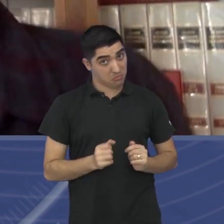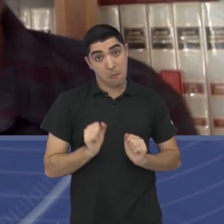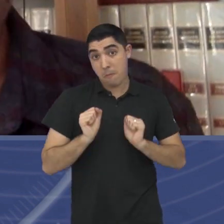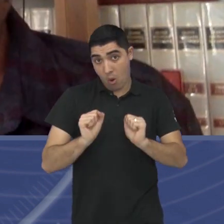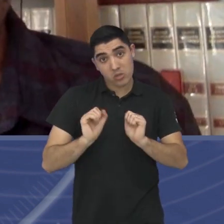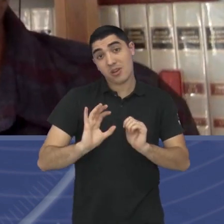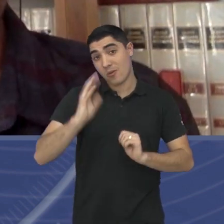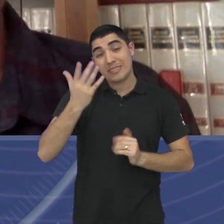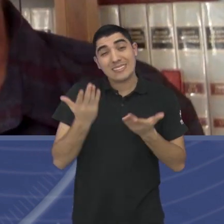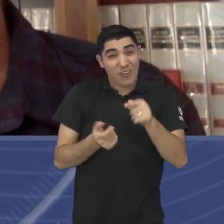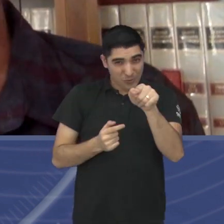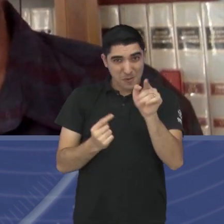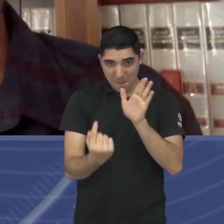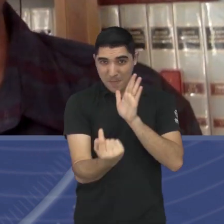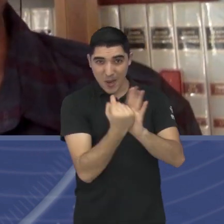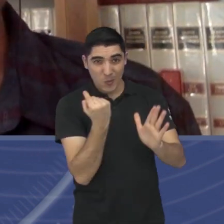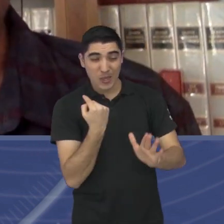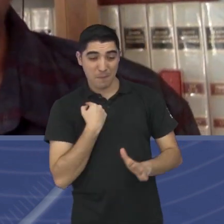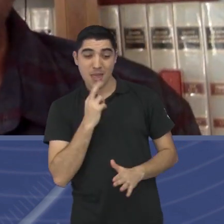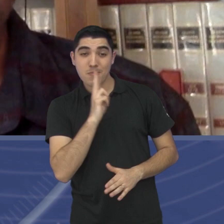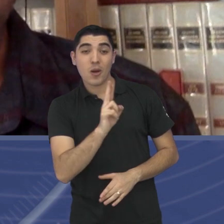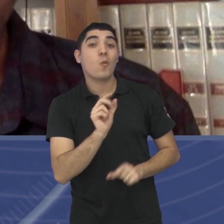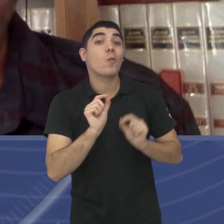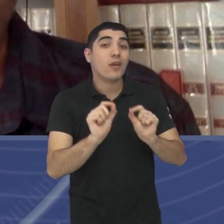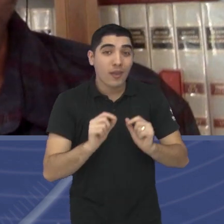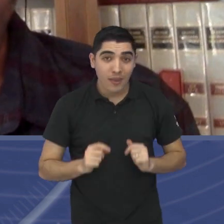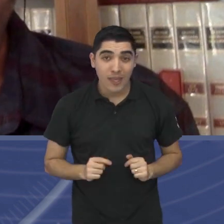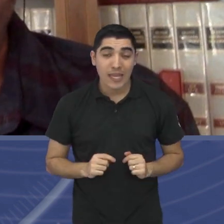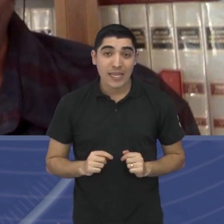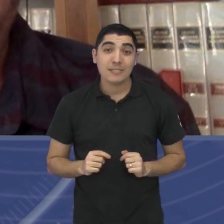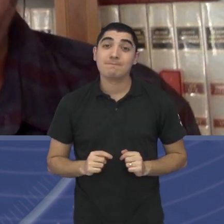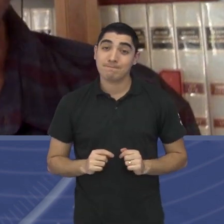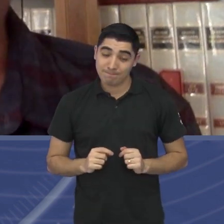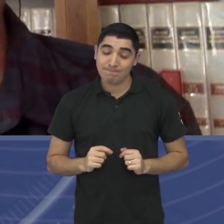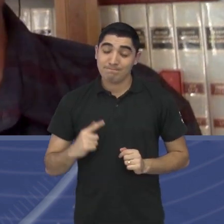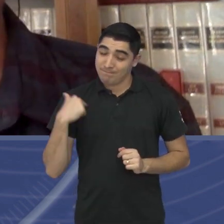superfície. Então, a resposta para a sua pergunta